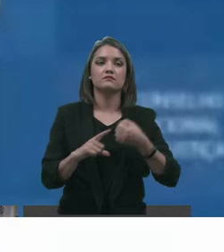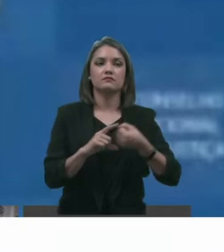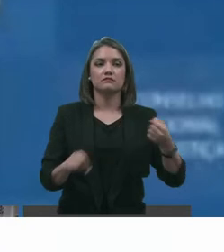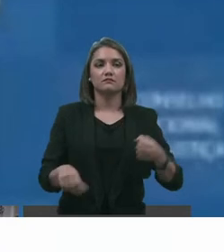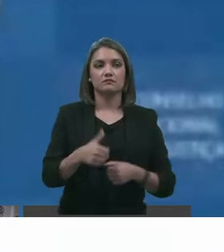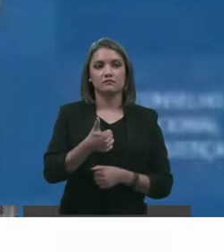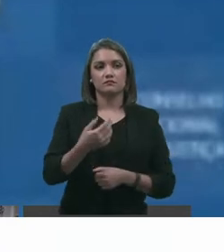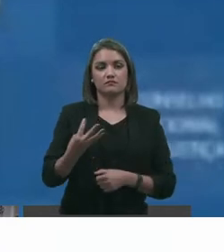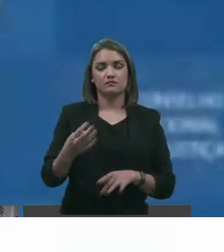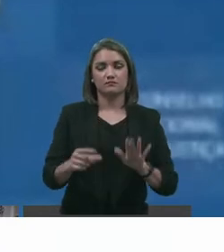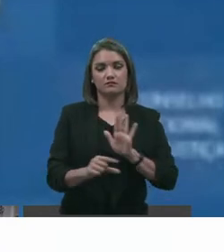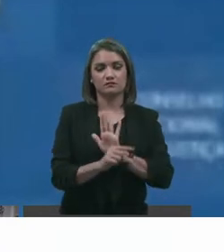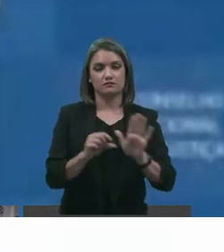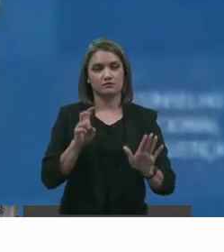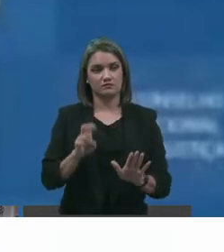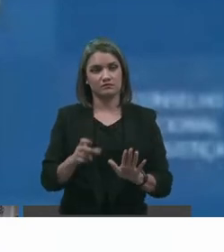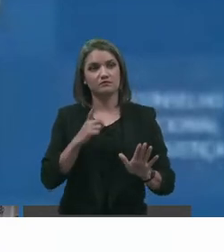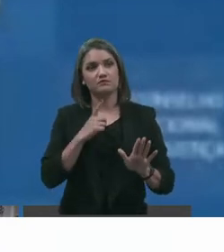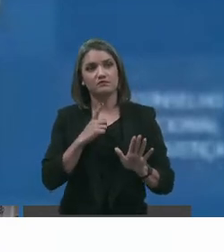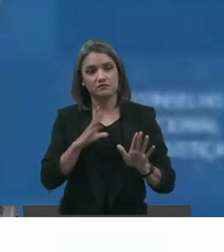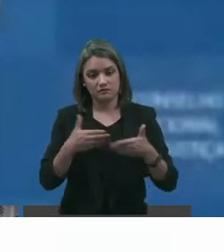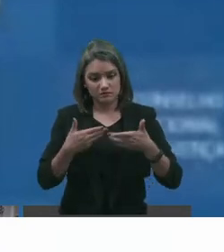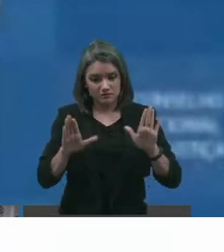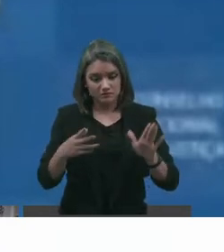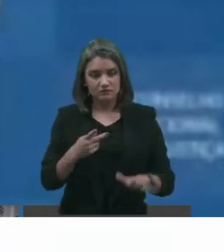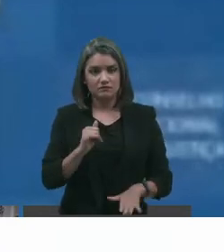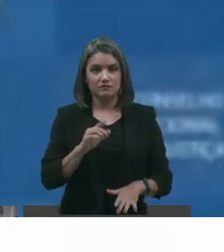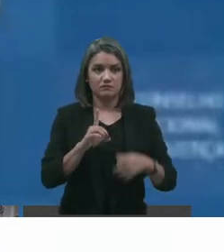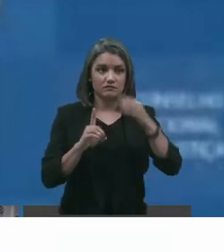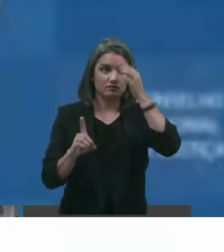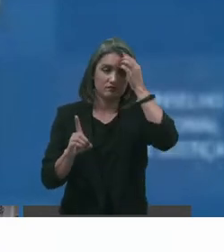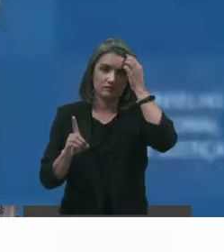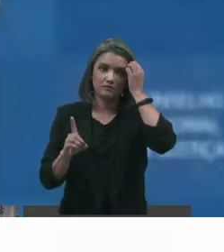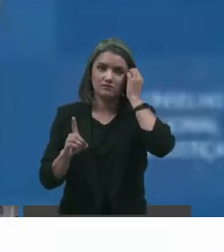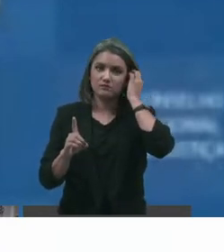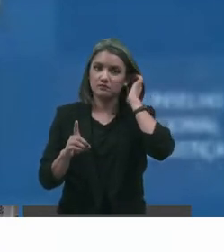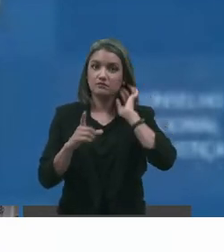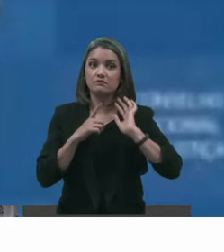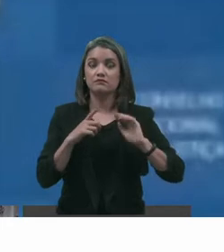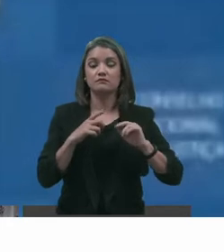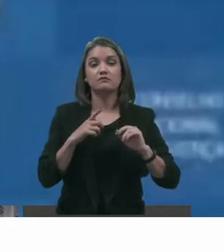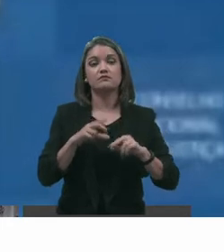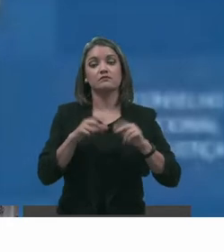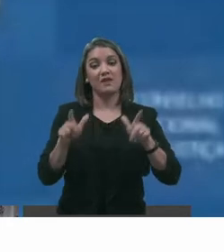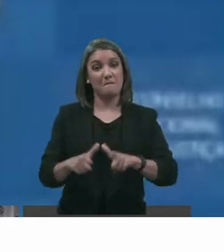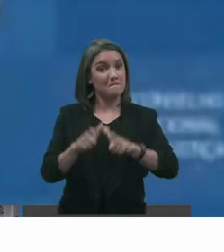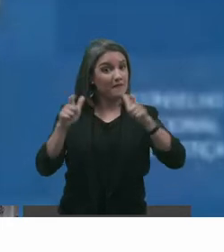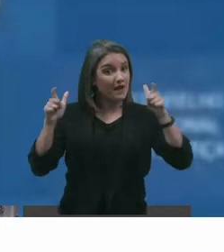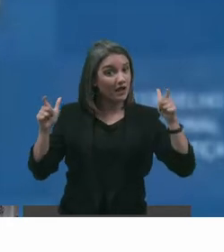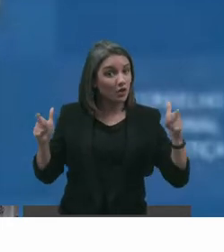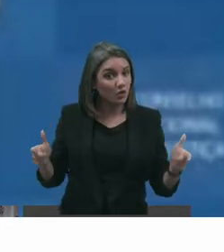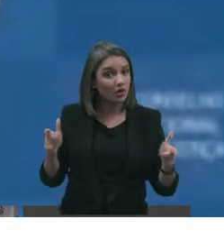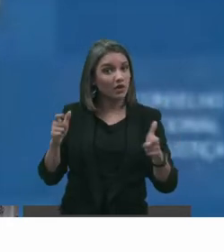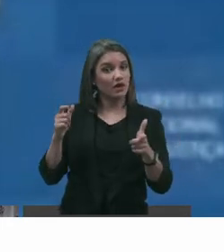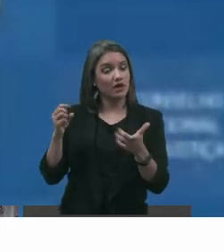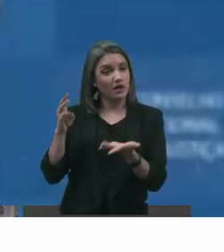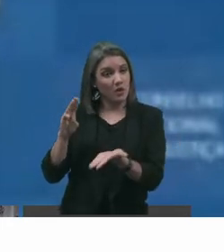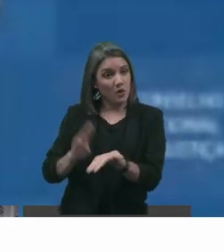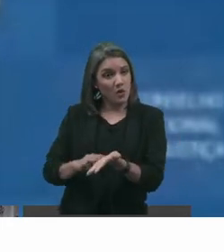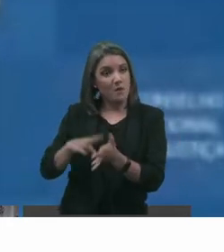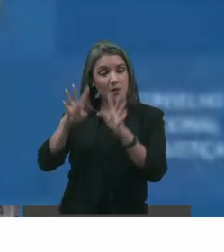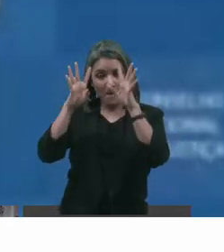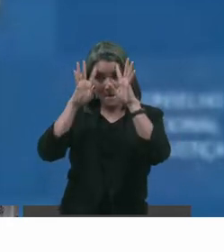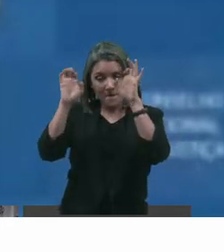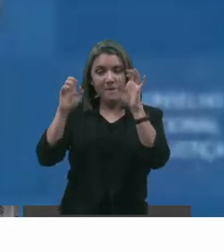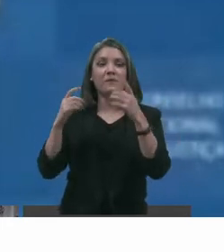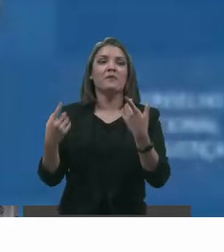5º, determinada a instauração do processo administrativo disciplinar pela maioria absoluta dos membros do tribunal ou do respectivo